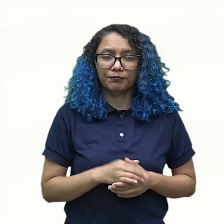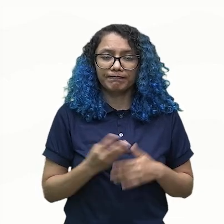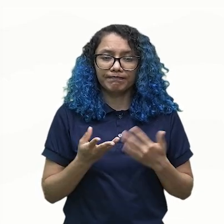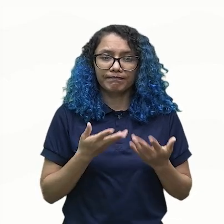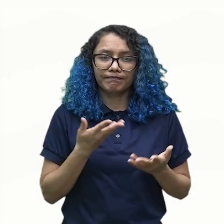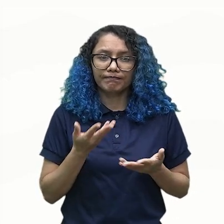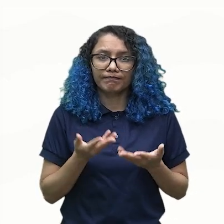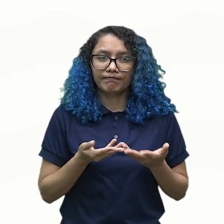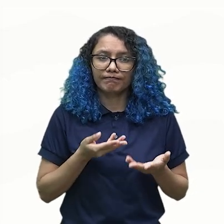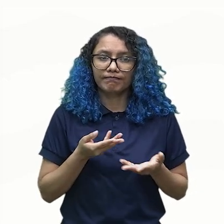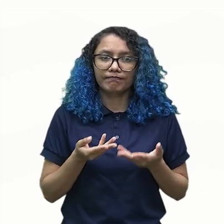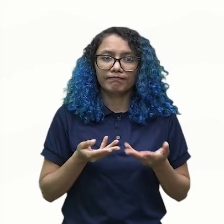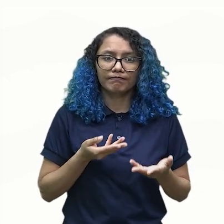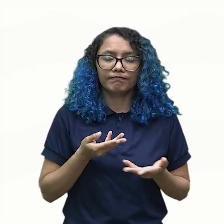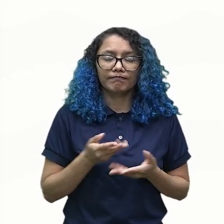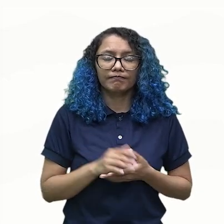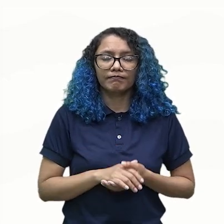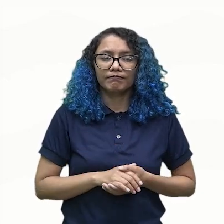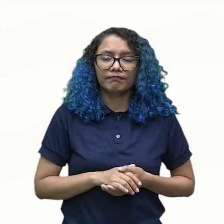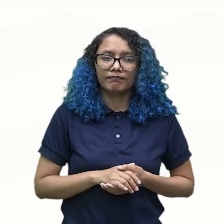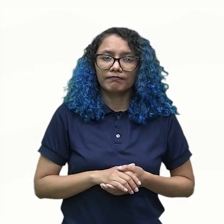dizer,